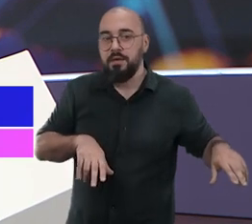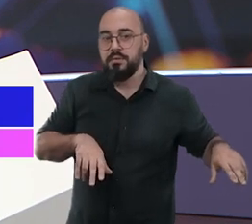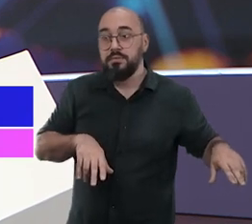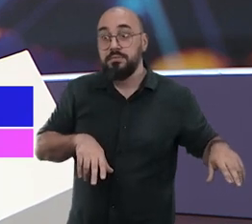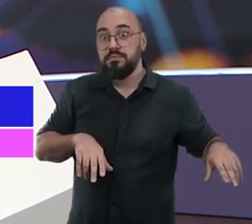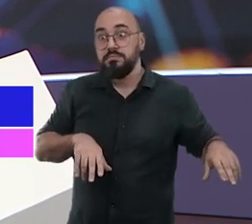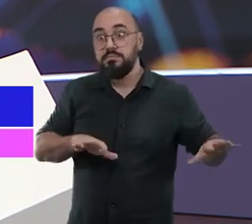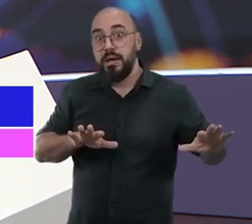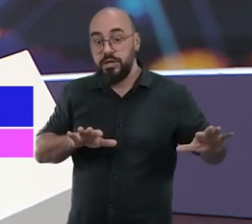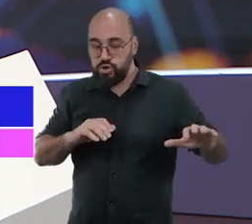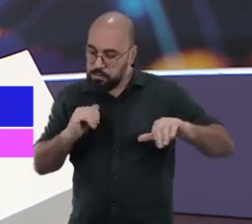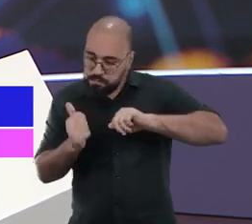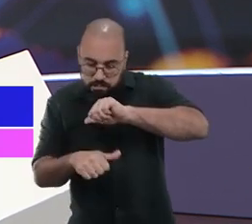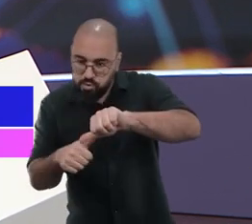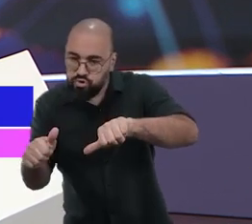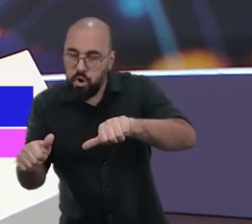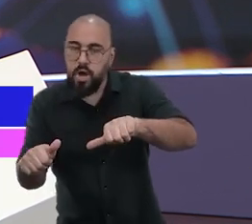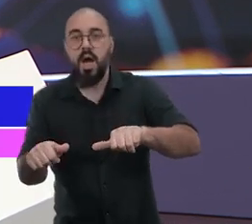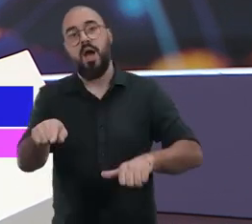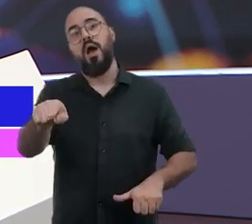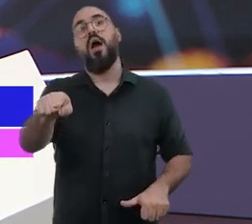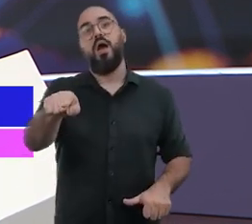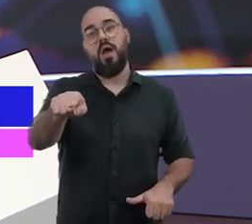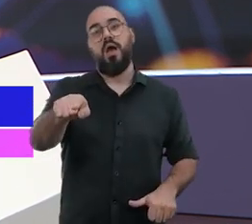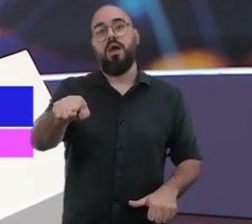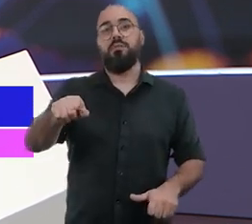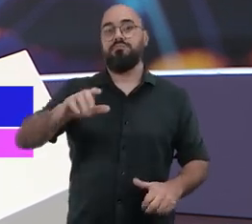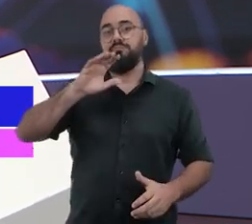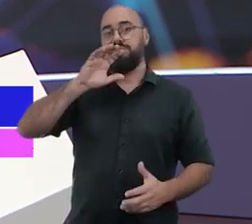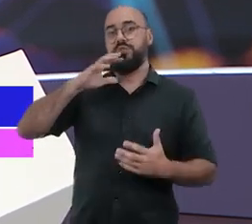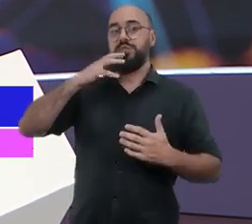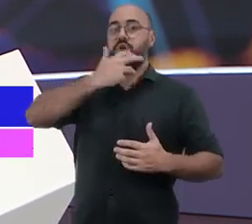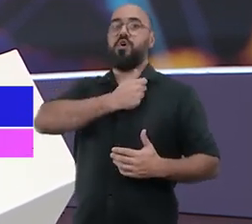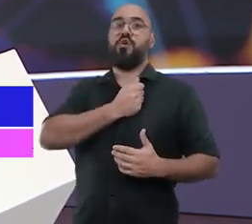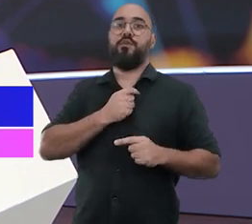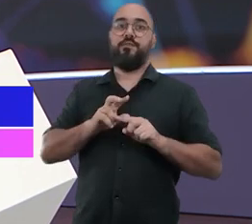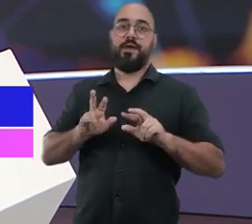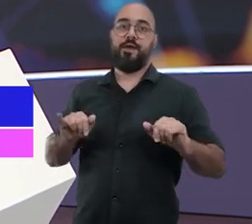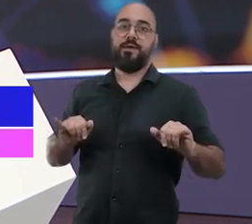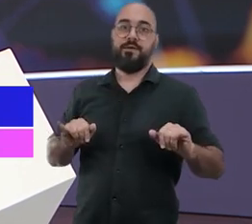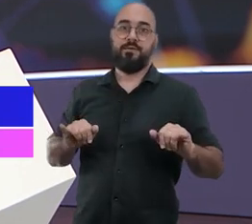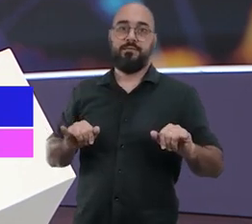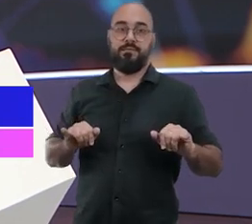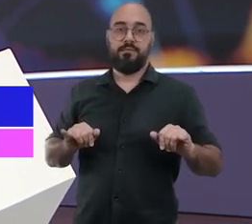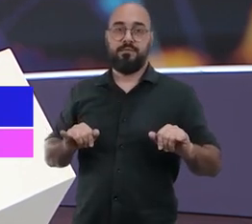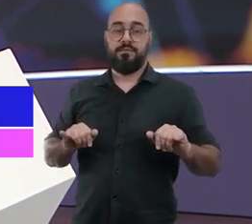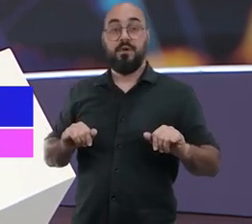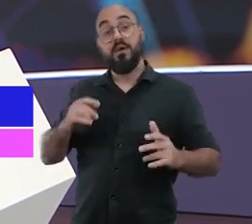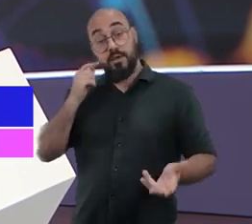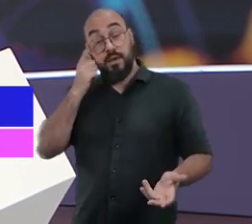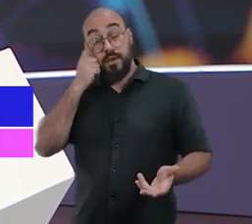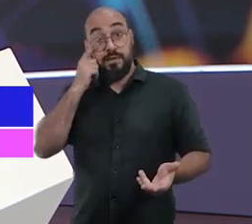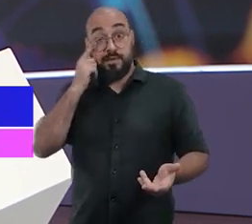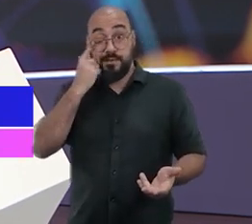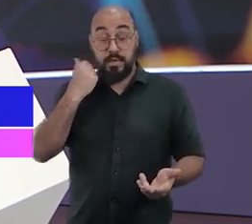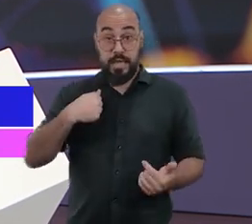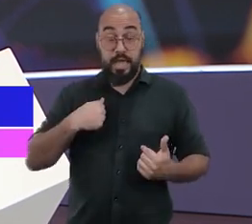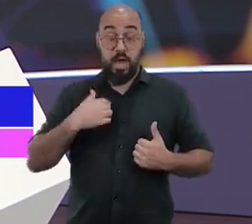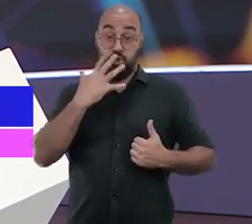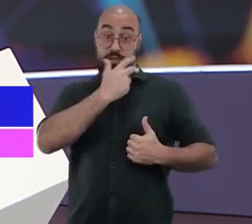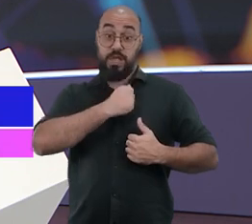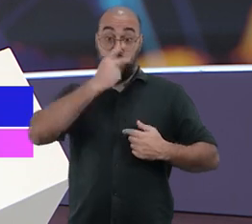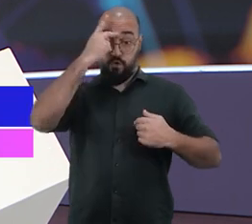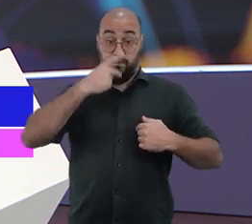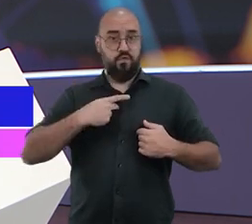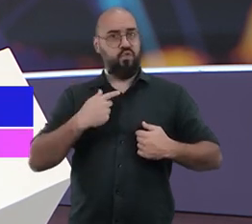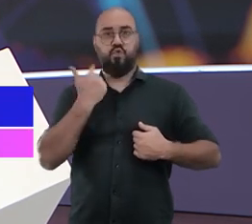falar a verdade que me salva. Não é ser honesto que me salva. O que me salva é Cristo. É a salvação pela graça.